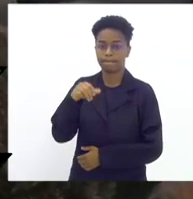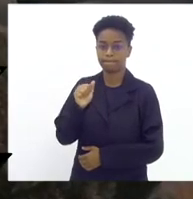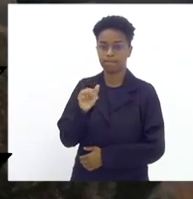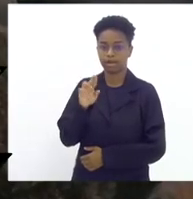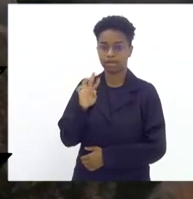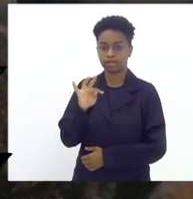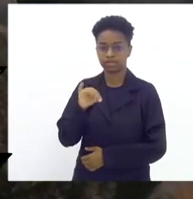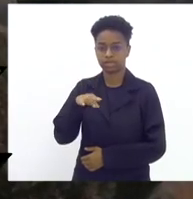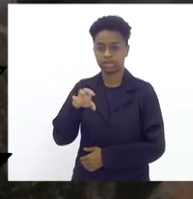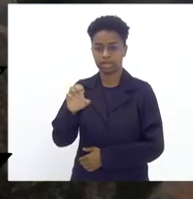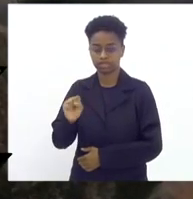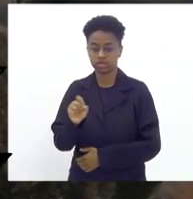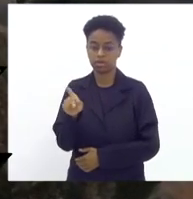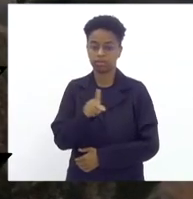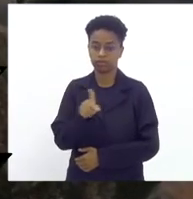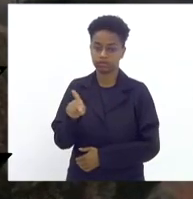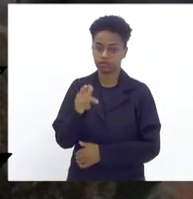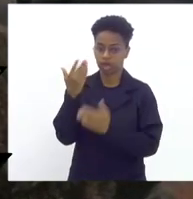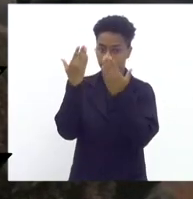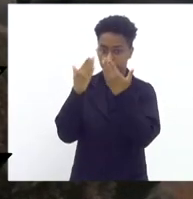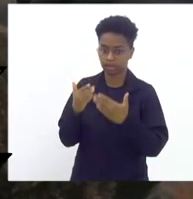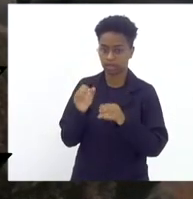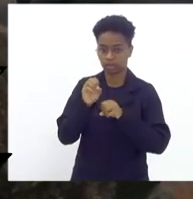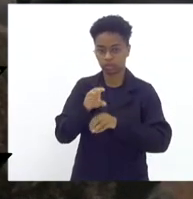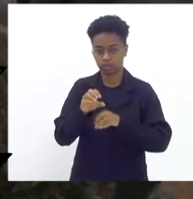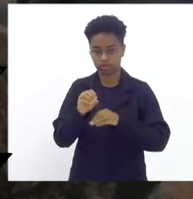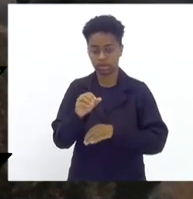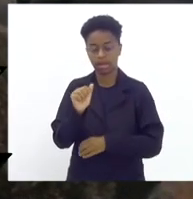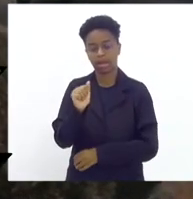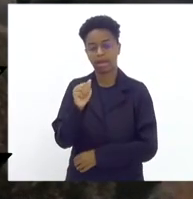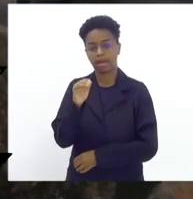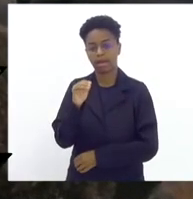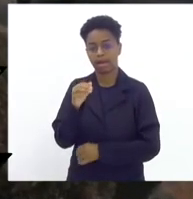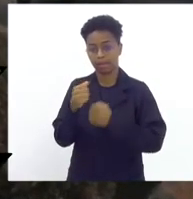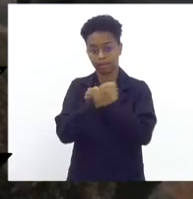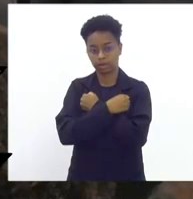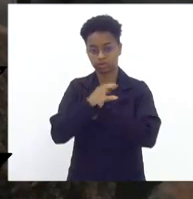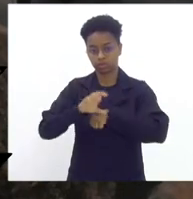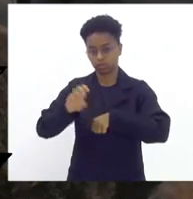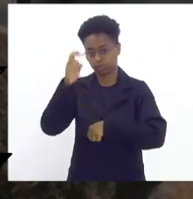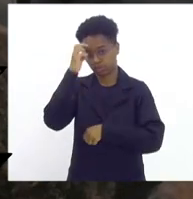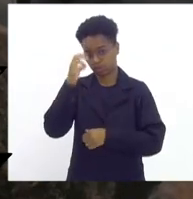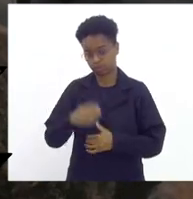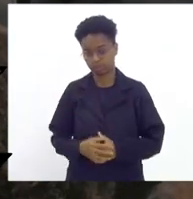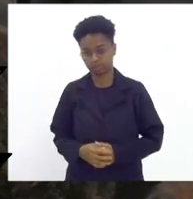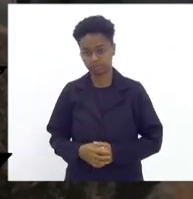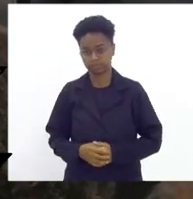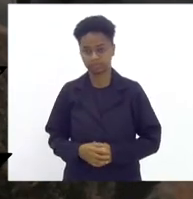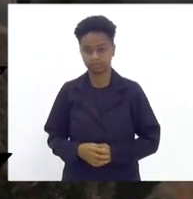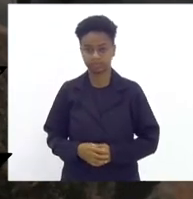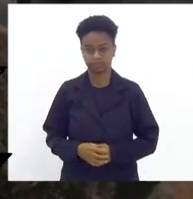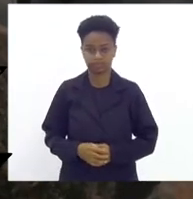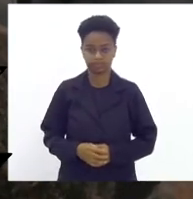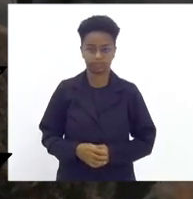professor e analista de Educação na abraço cultural Oi